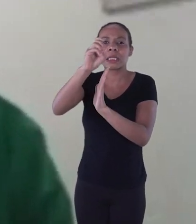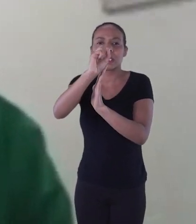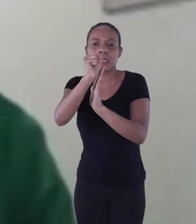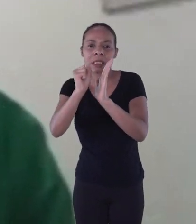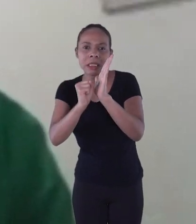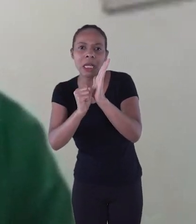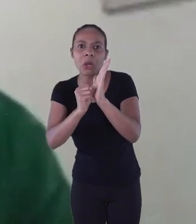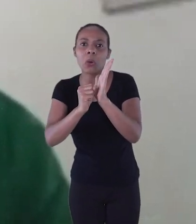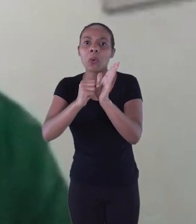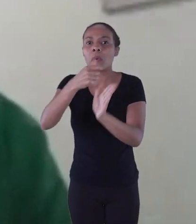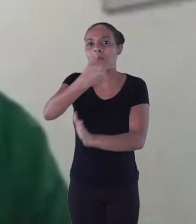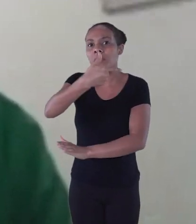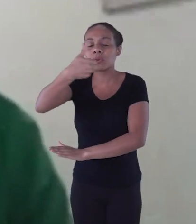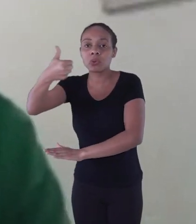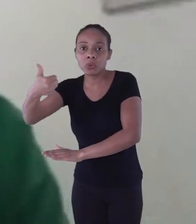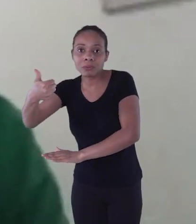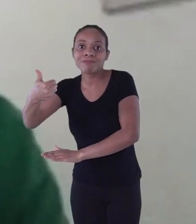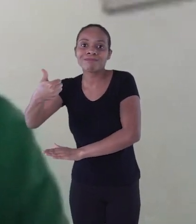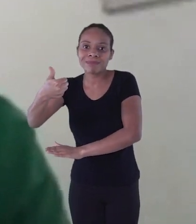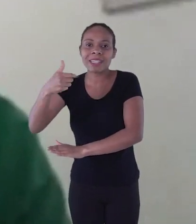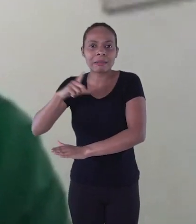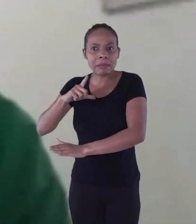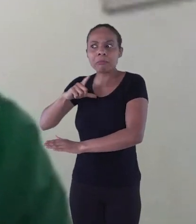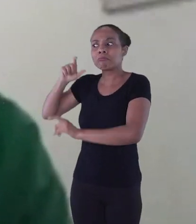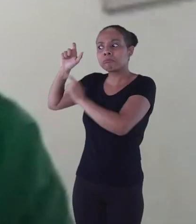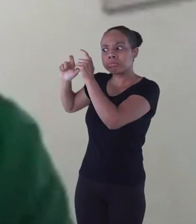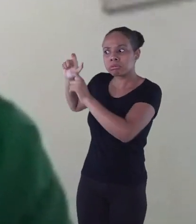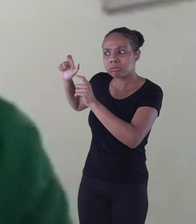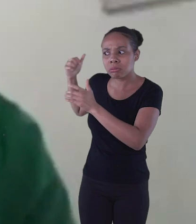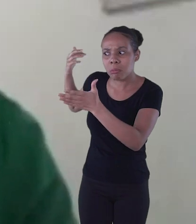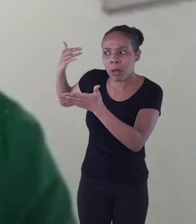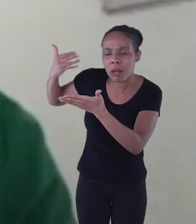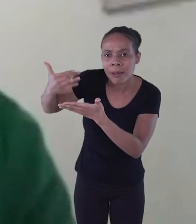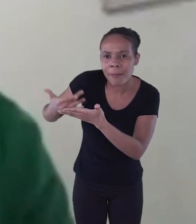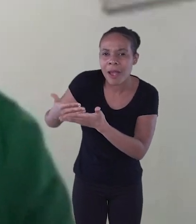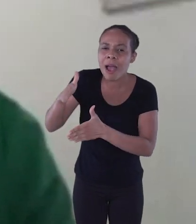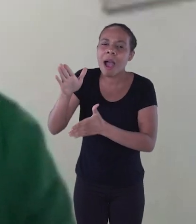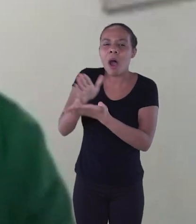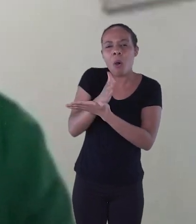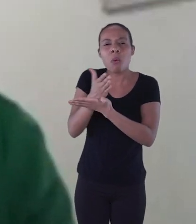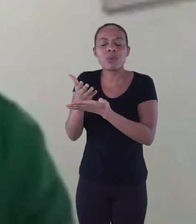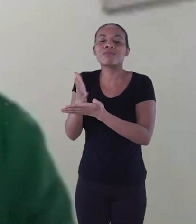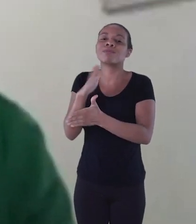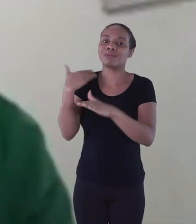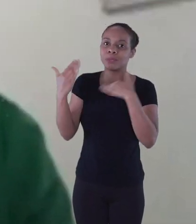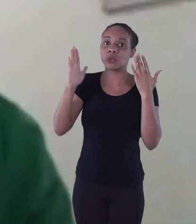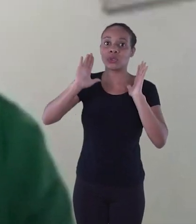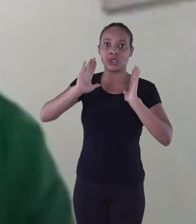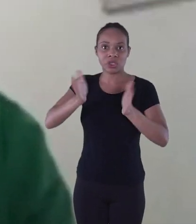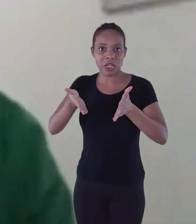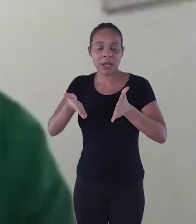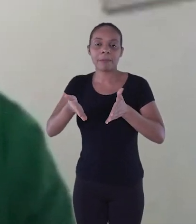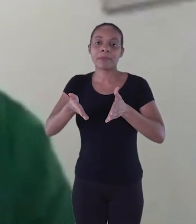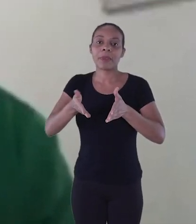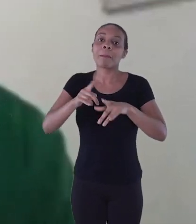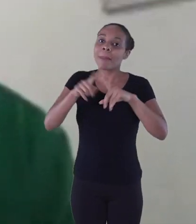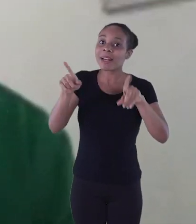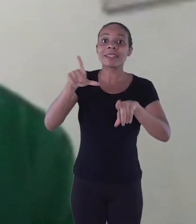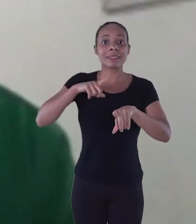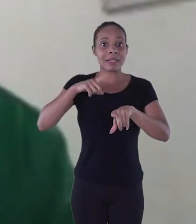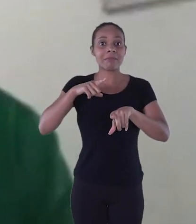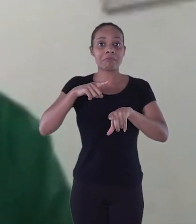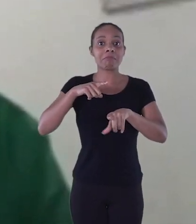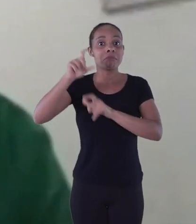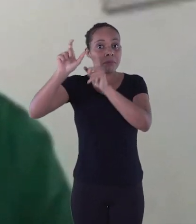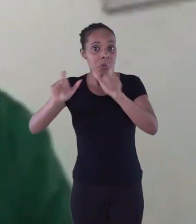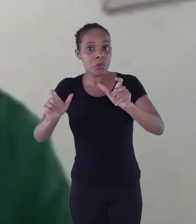personagens do livro são pessoas que infelizmente não estão mais entre nós, já faleceram, mas tem personagens do século XXI,